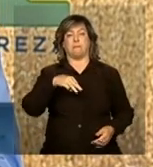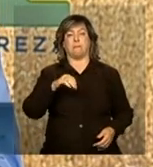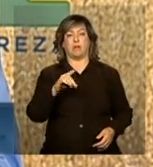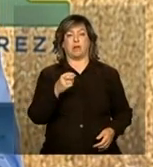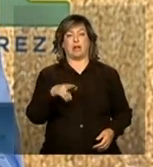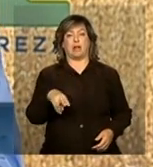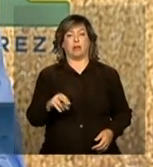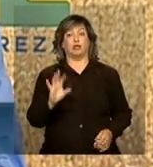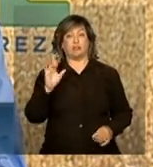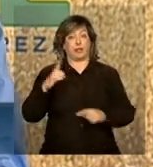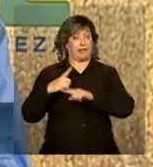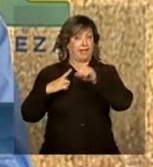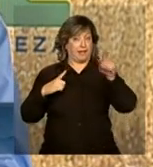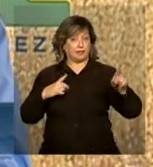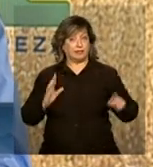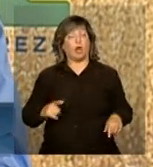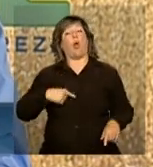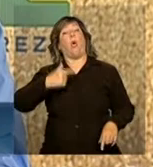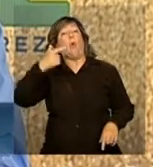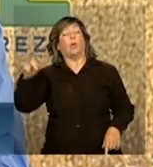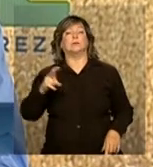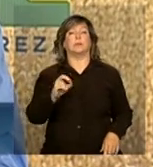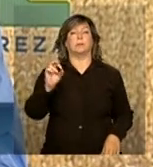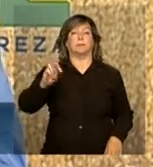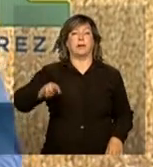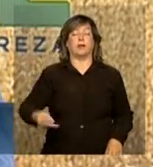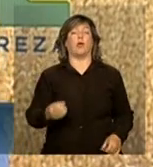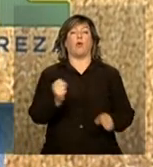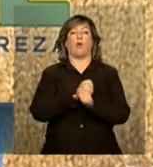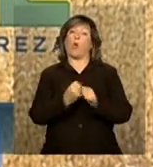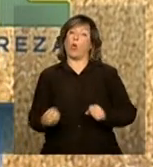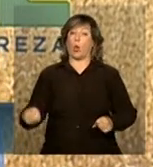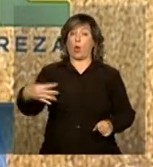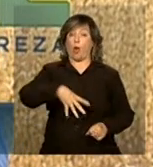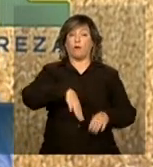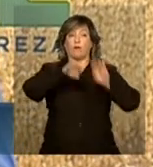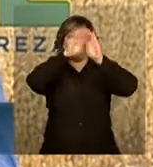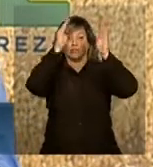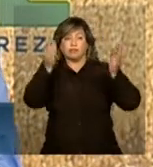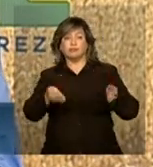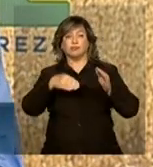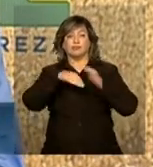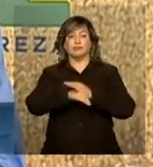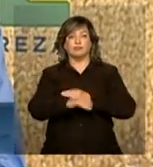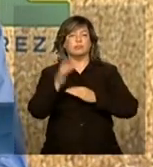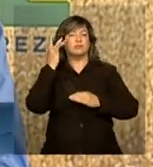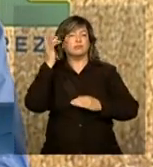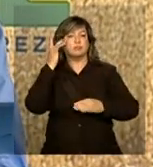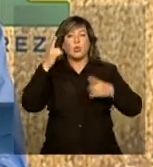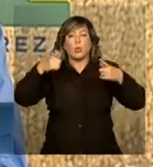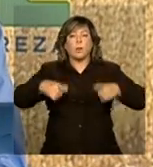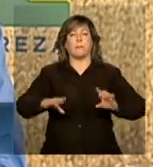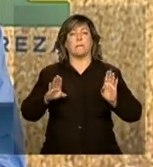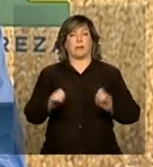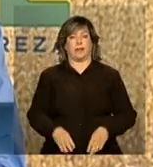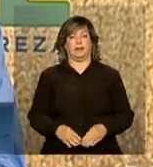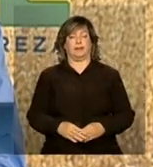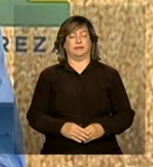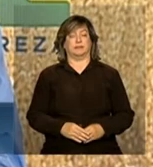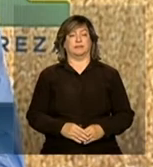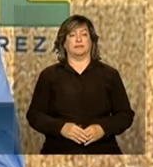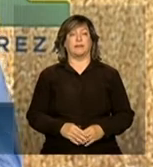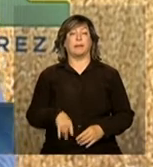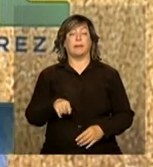350 milhões vão para a construção de novos armazéns estrategicamente localizados. A recuperação